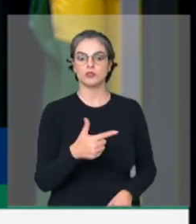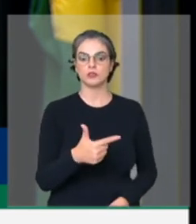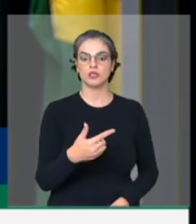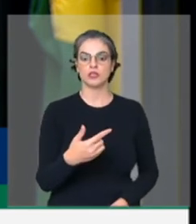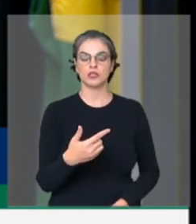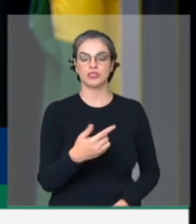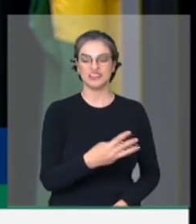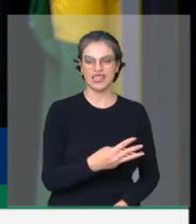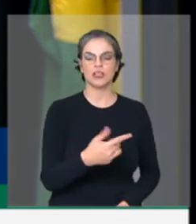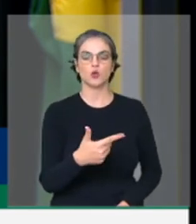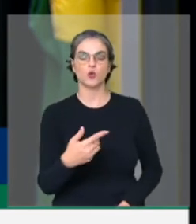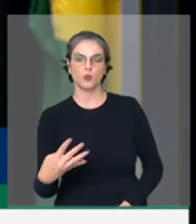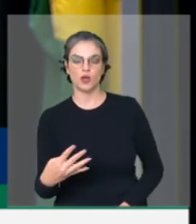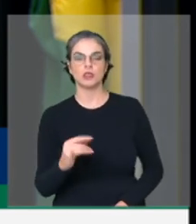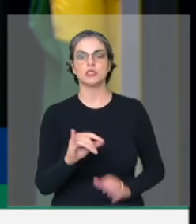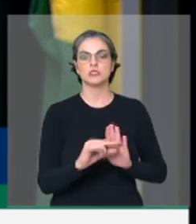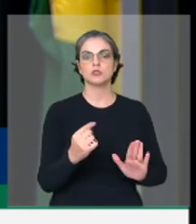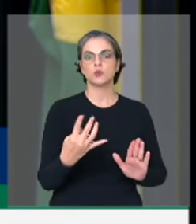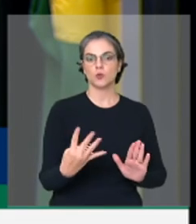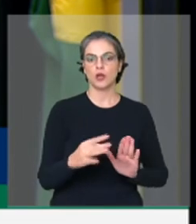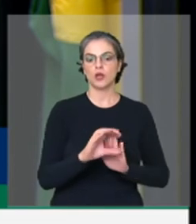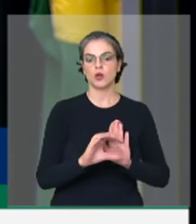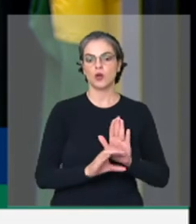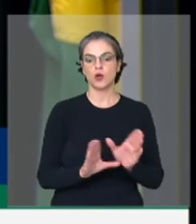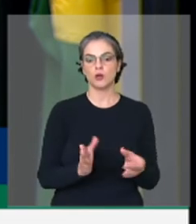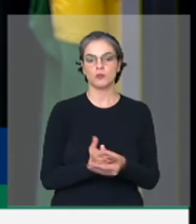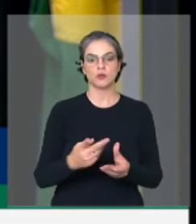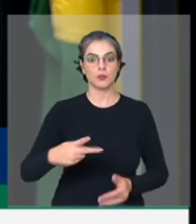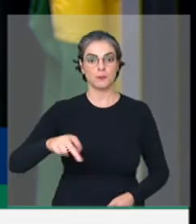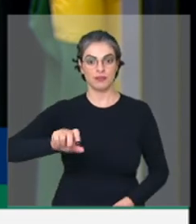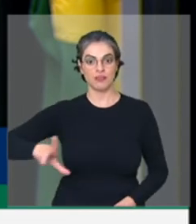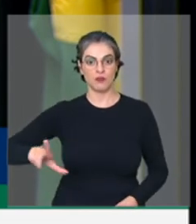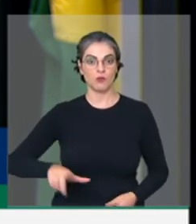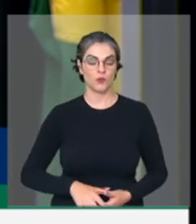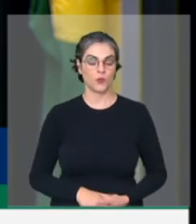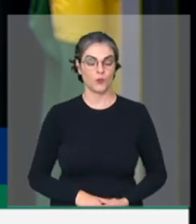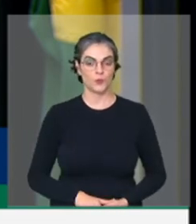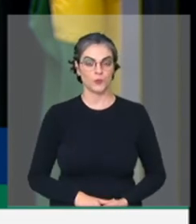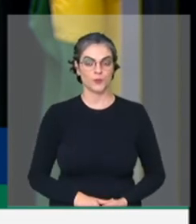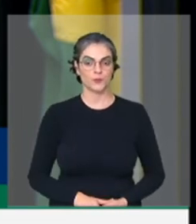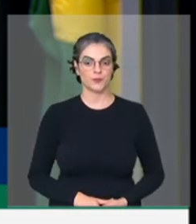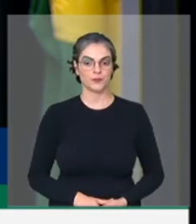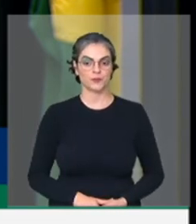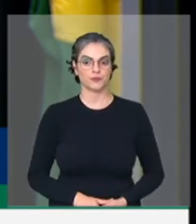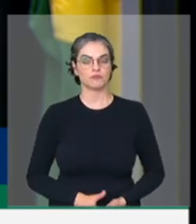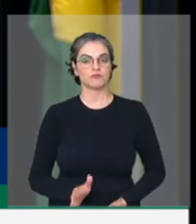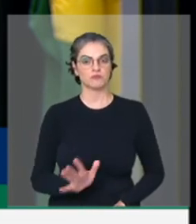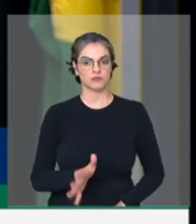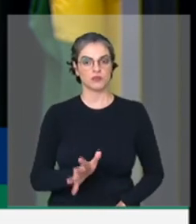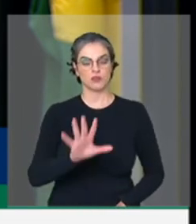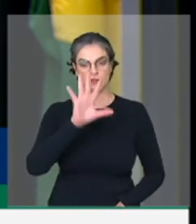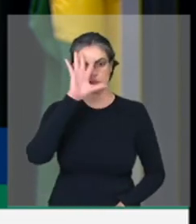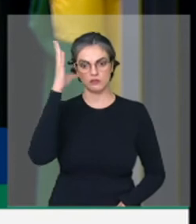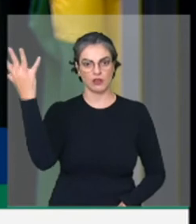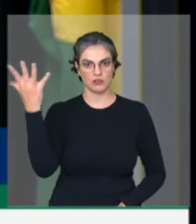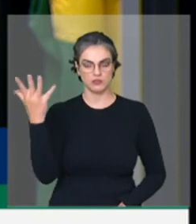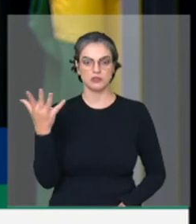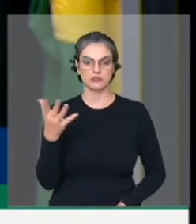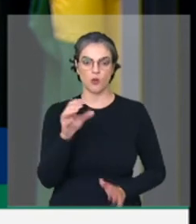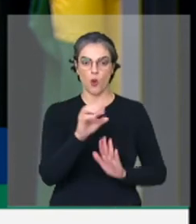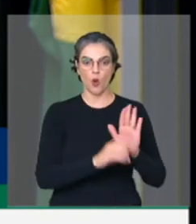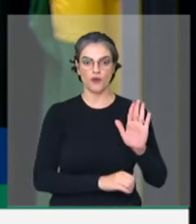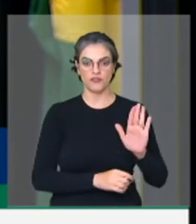324, inciso 4 do Código de Processo Penal. Uma vez intimada da decisão por meio de